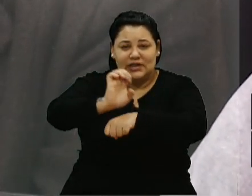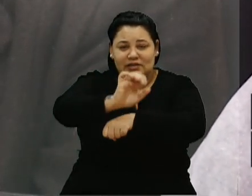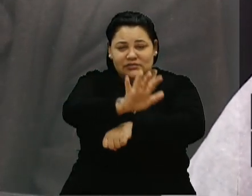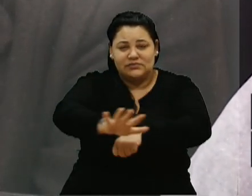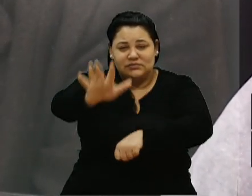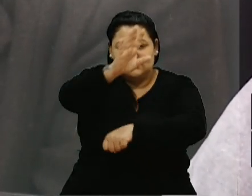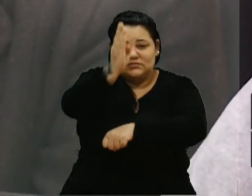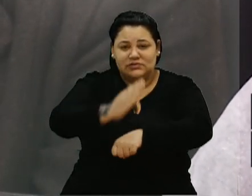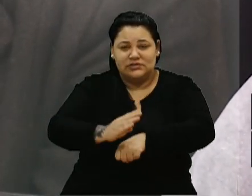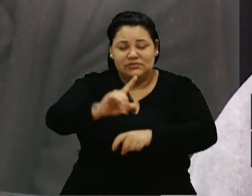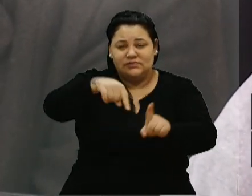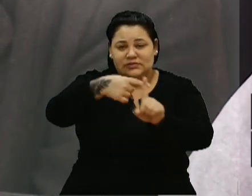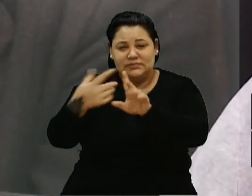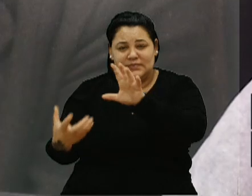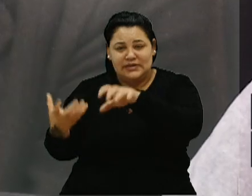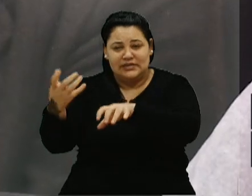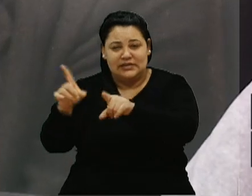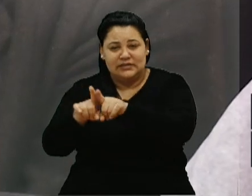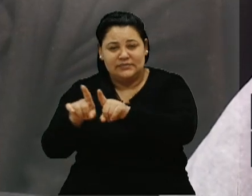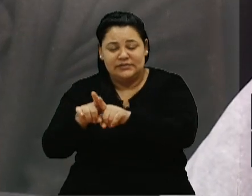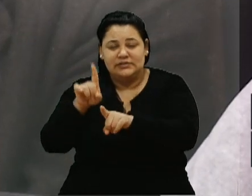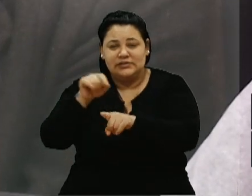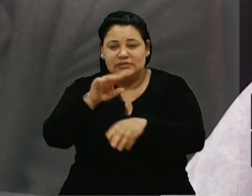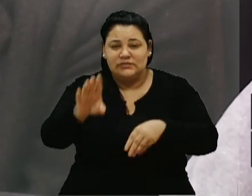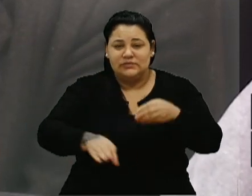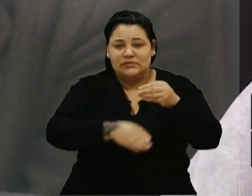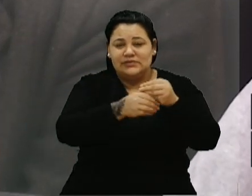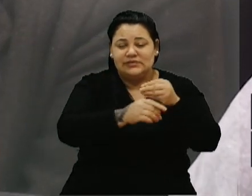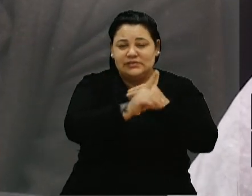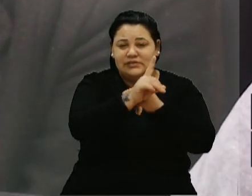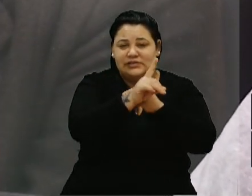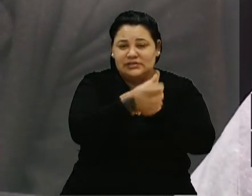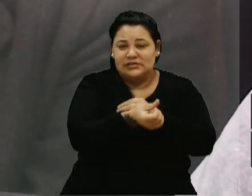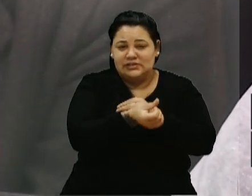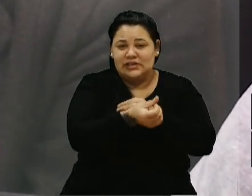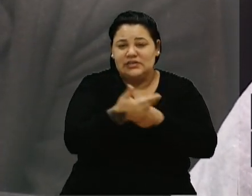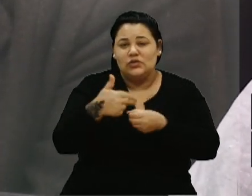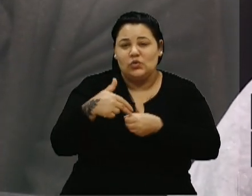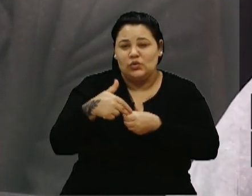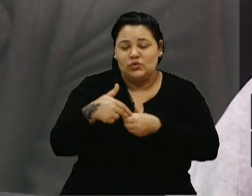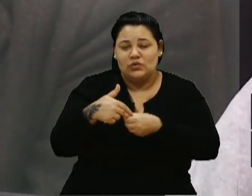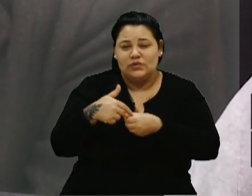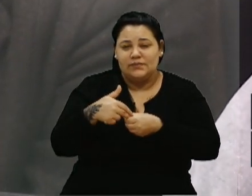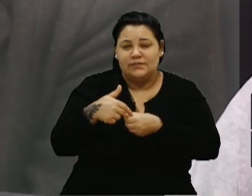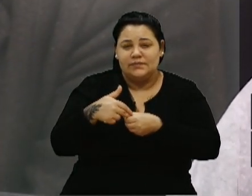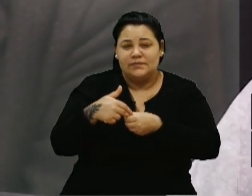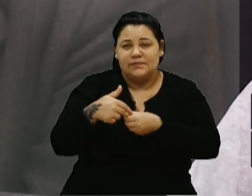mais o Distrito Federal, e é composto de 16 núcleos, né?